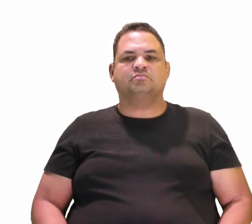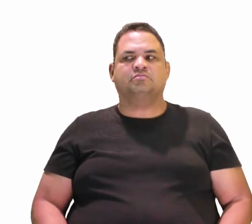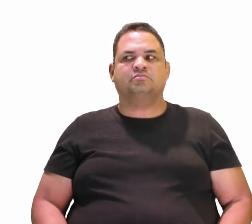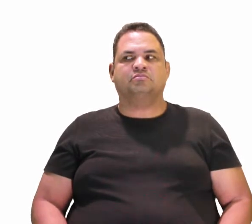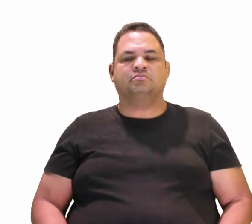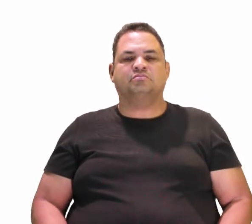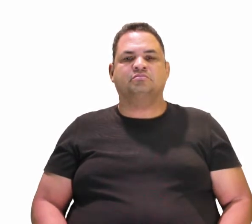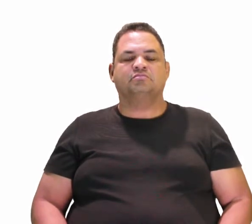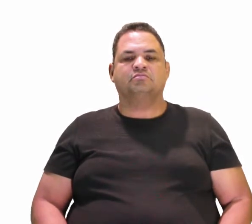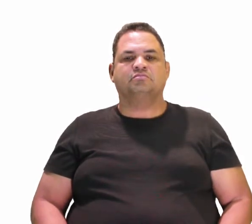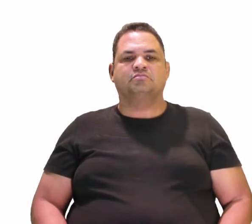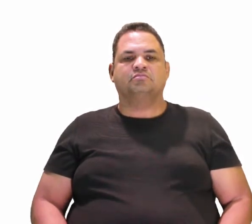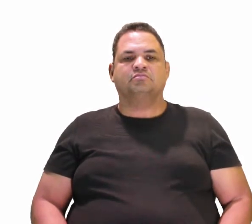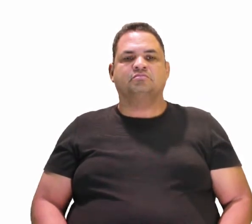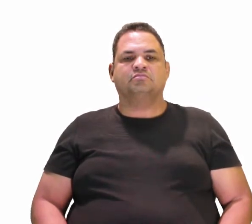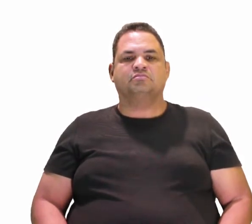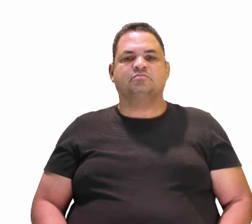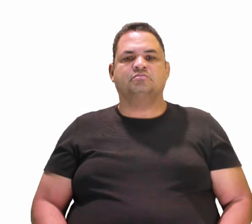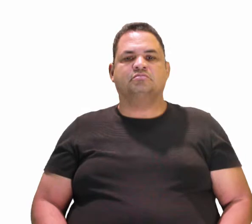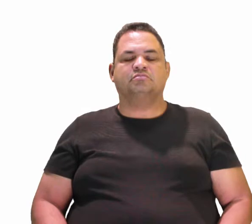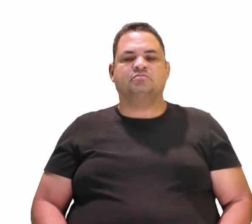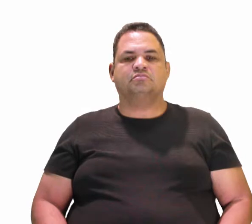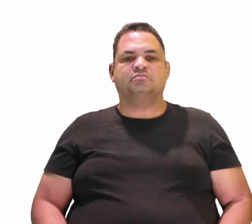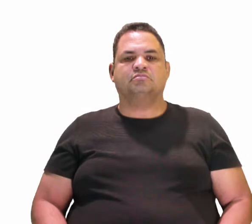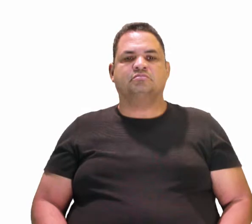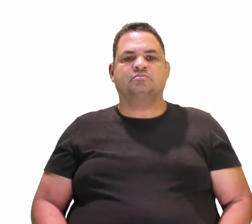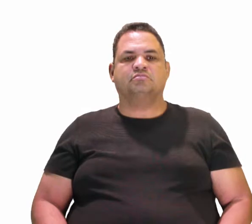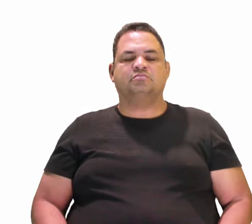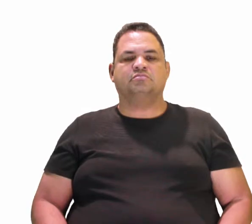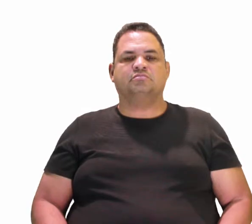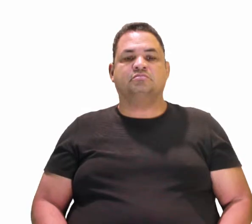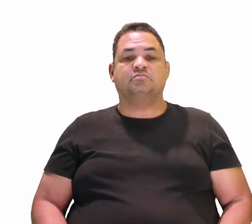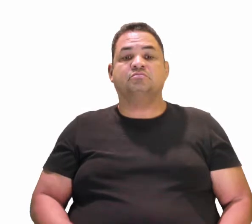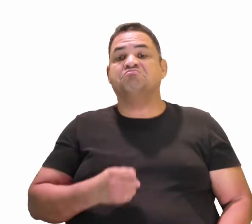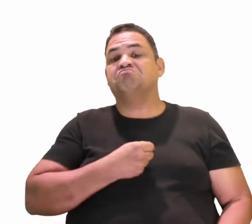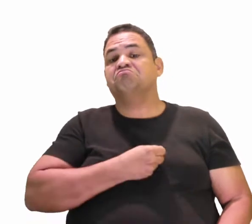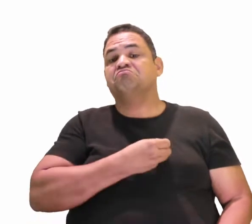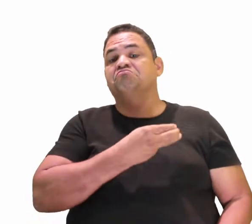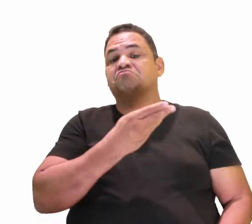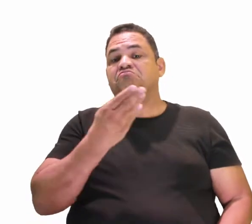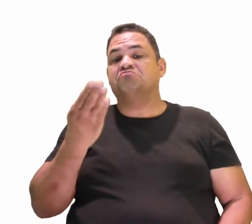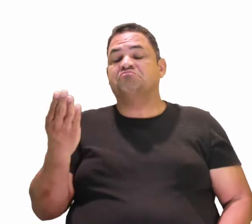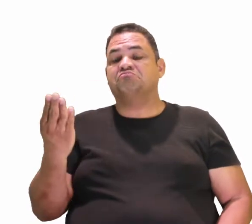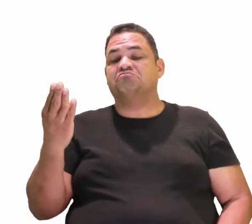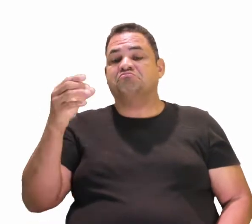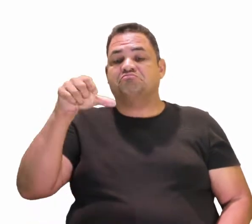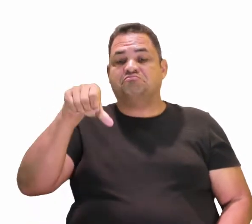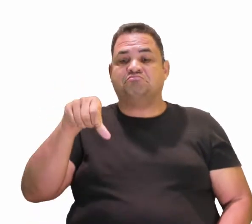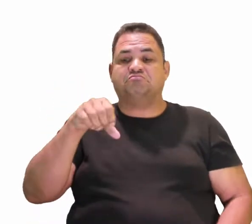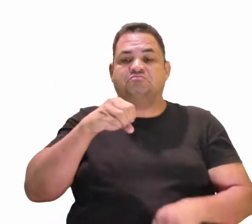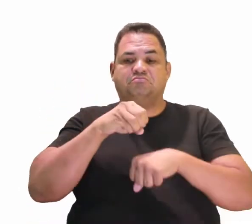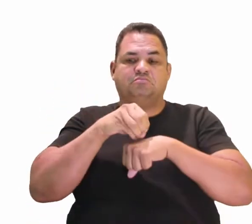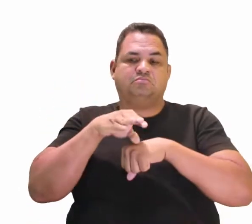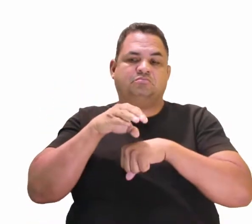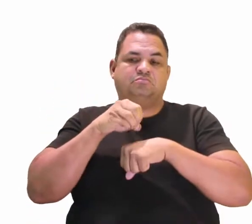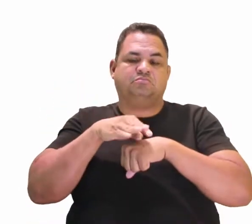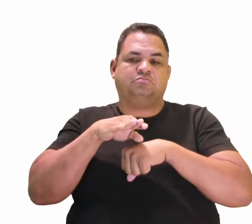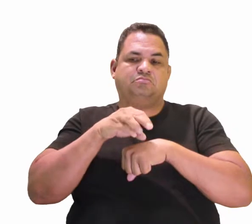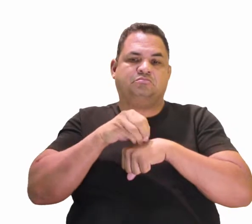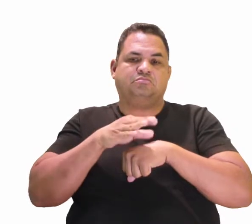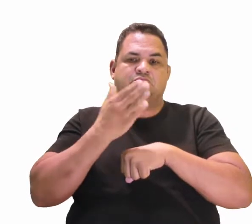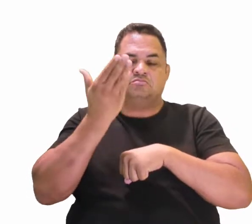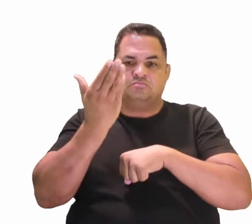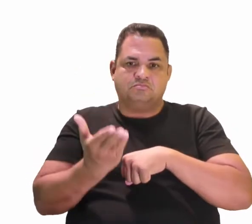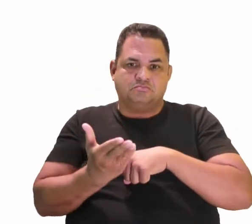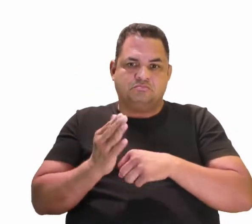you follow? Pensa bem, quantas dessas 9 dicas, 9